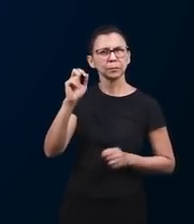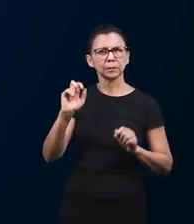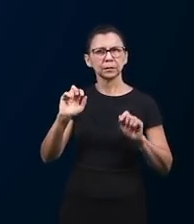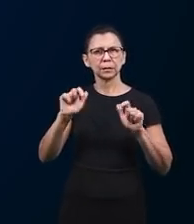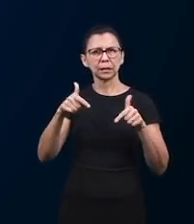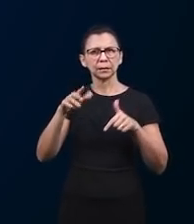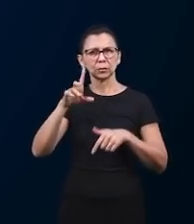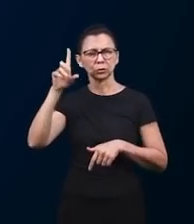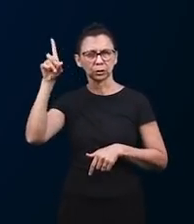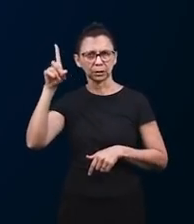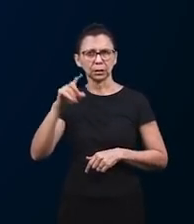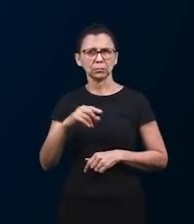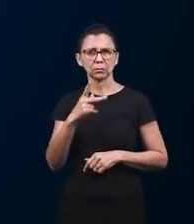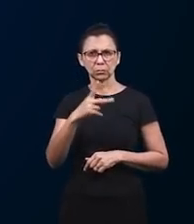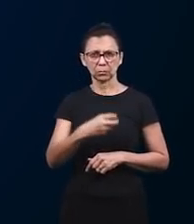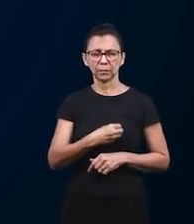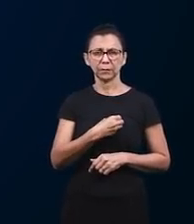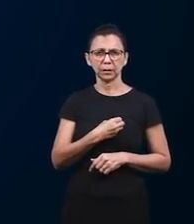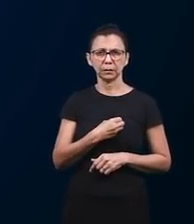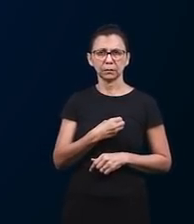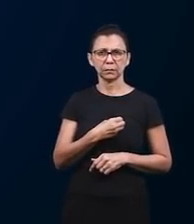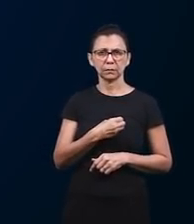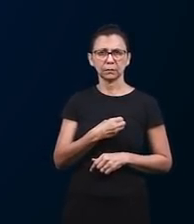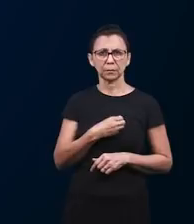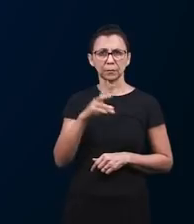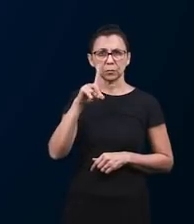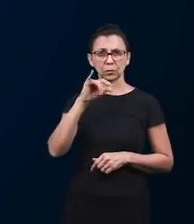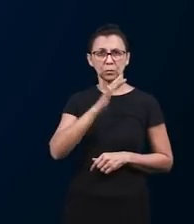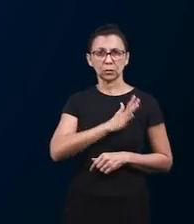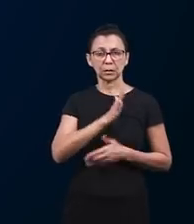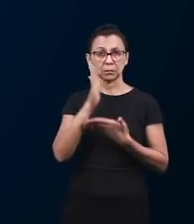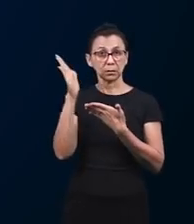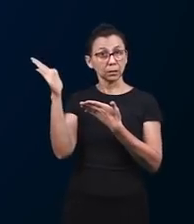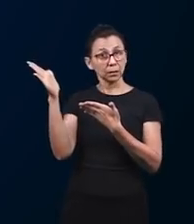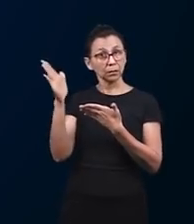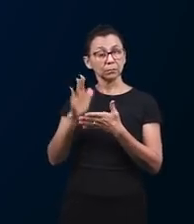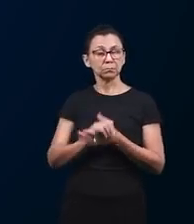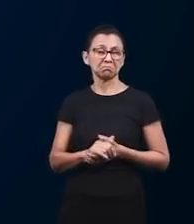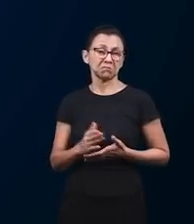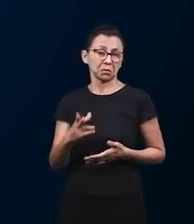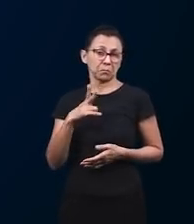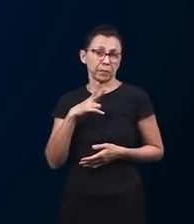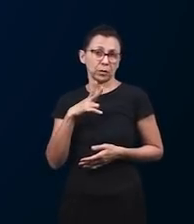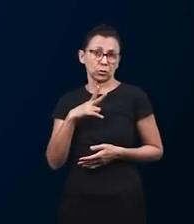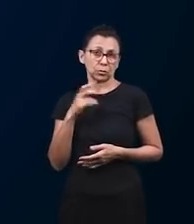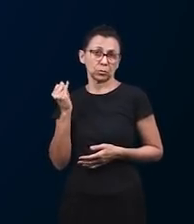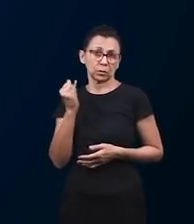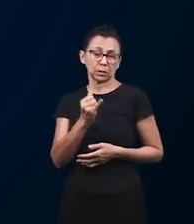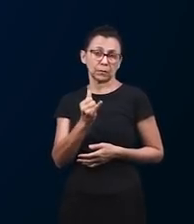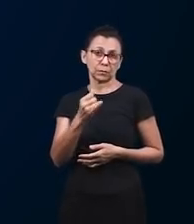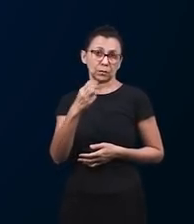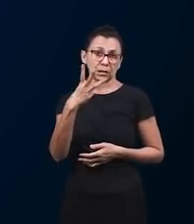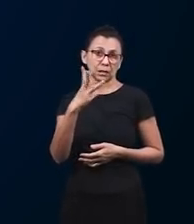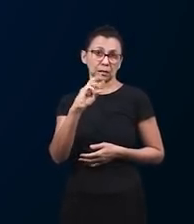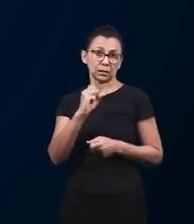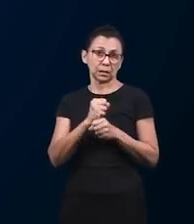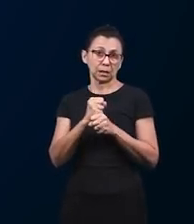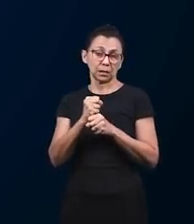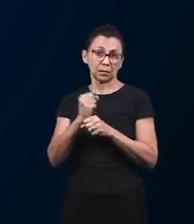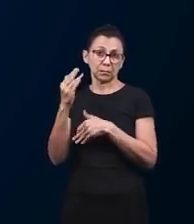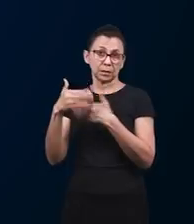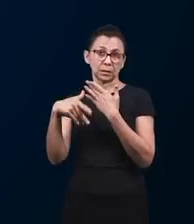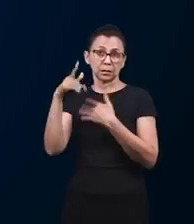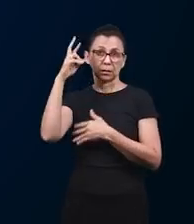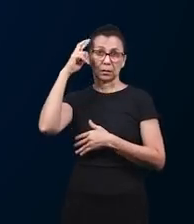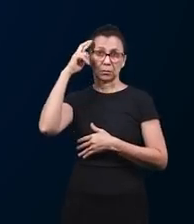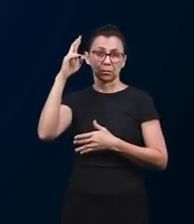tua vida, desde o dia em que você entregou o seu coração ao Senhor? Posso dizer da minha vida, já vamos para 3 décadas na presença do